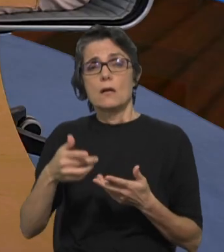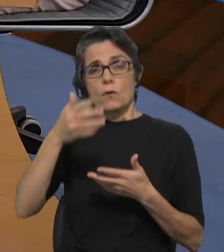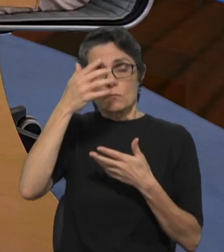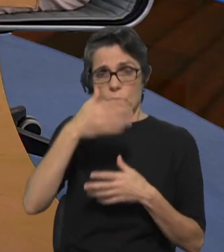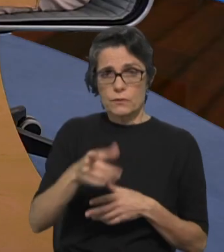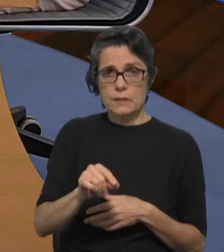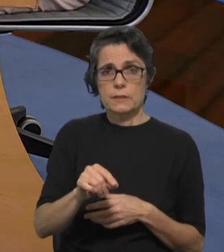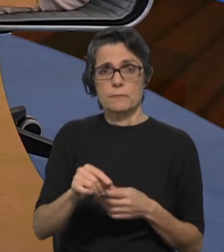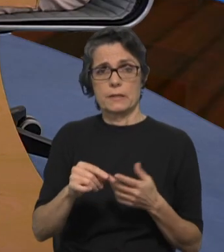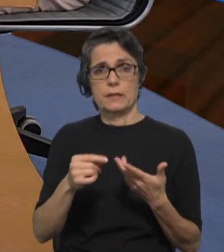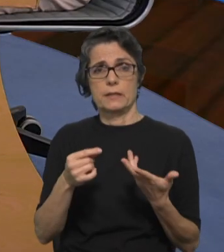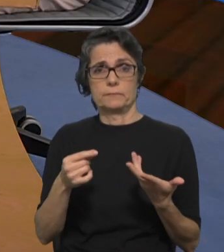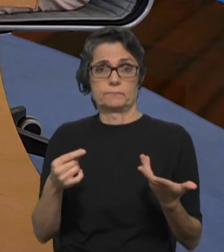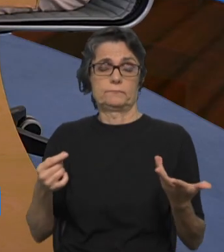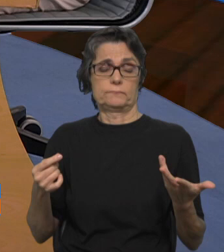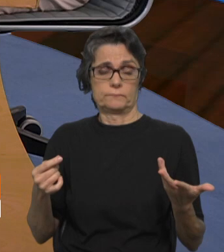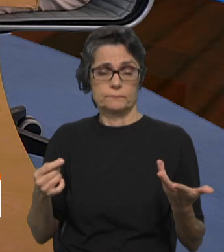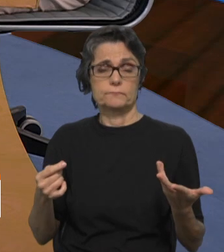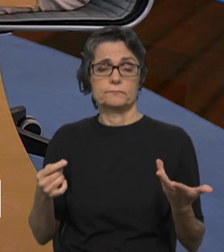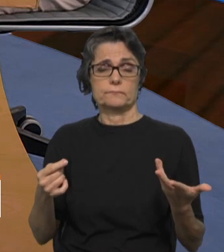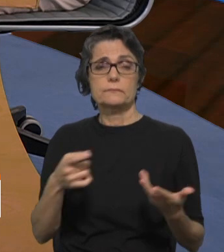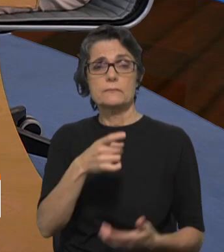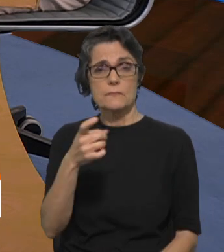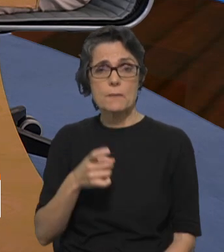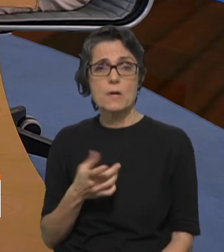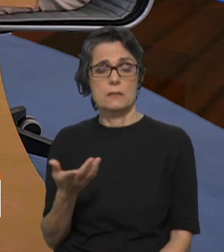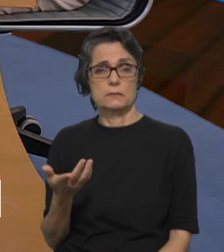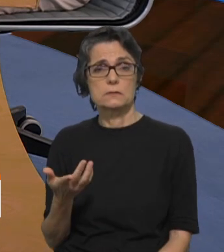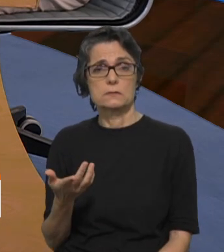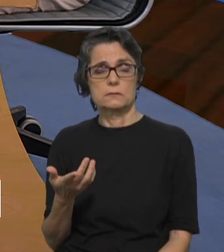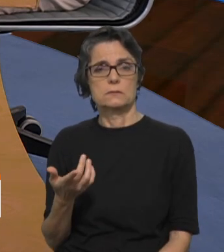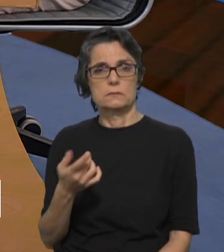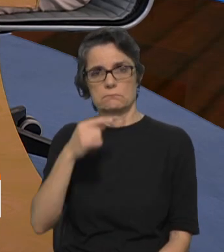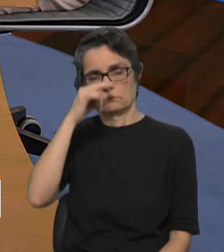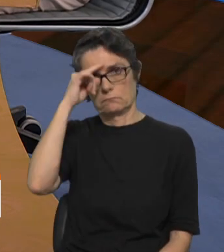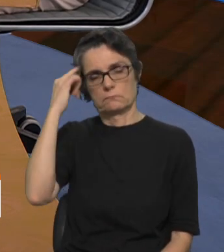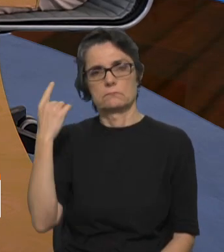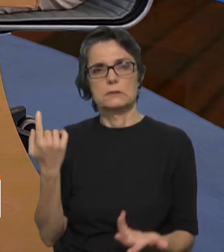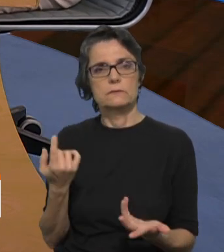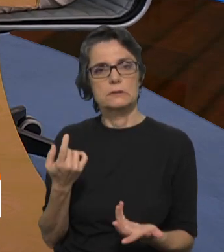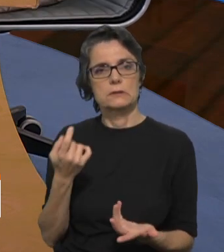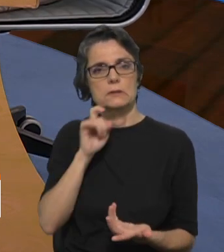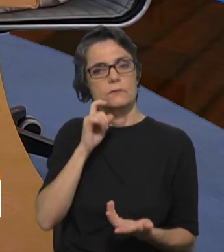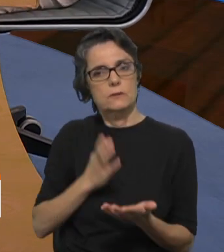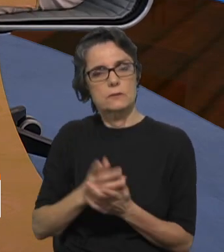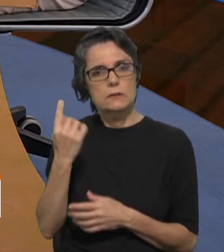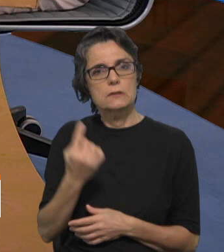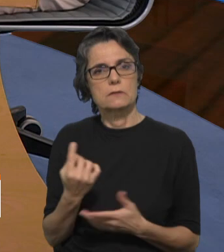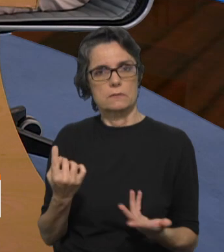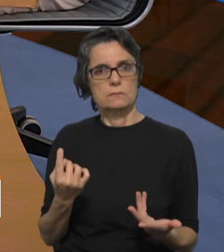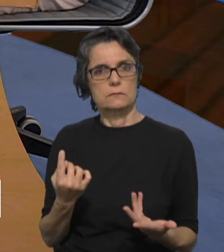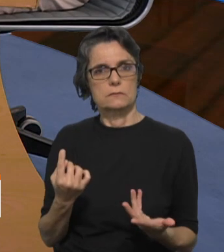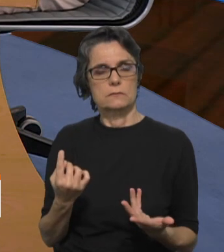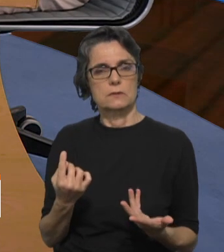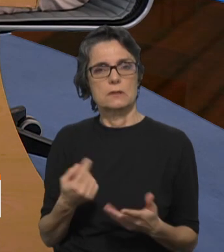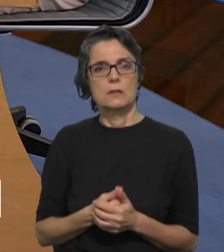paz cada vez mais está a ser posta à prova. Mas nós temos pessoas, até e agora recordei-me